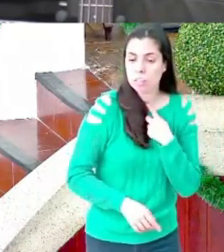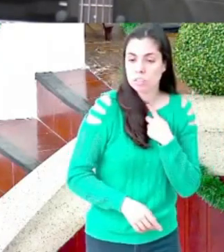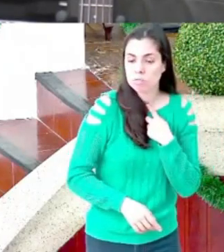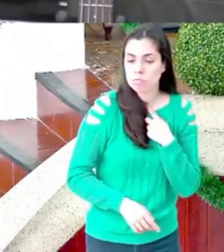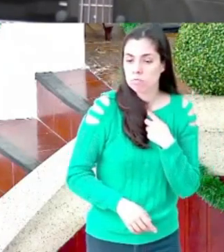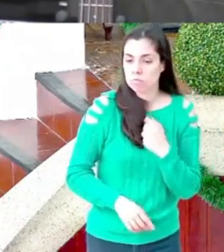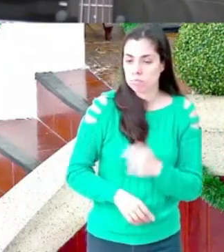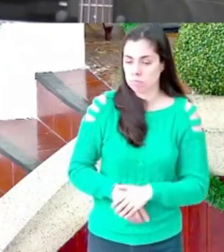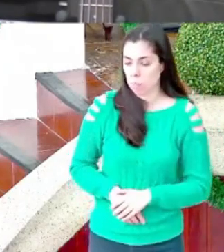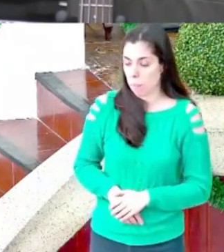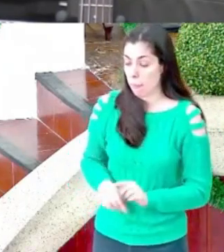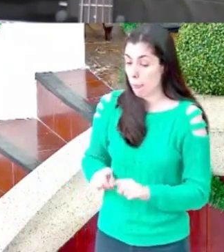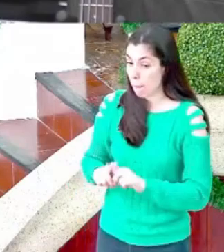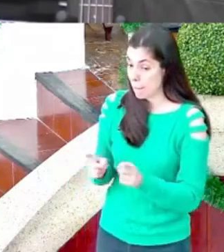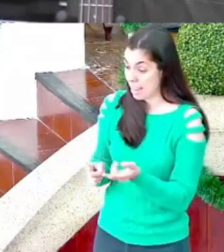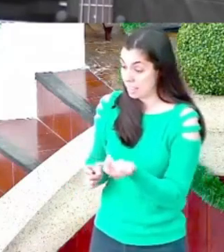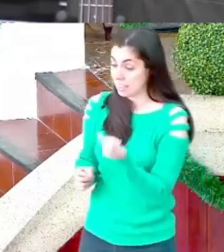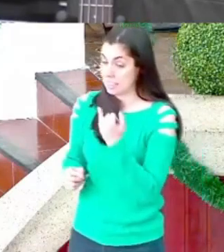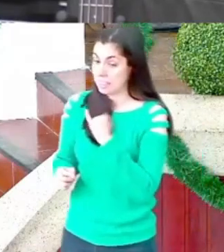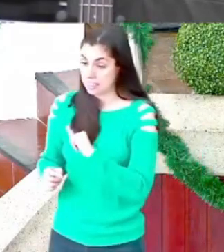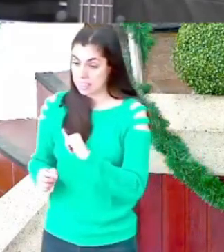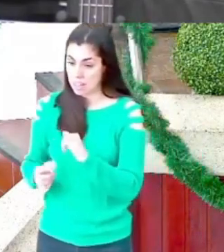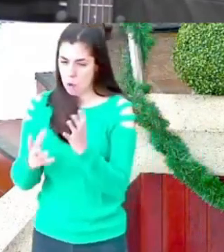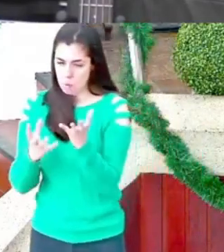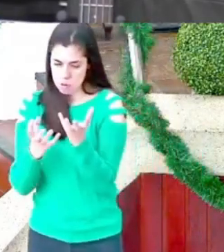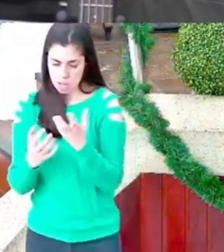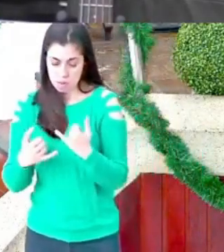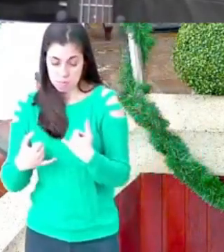primeira aplicação, e a aplicação central seria: